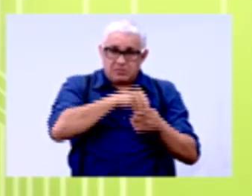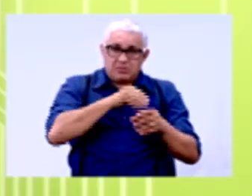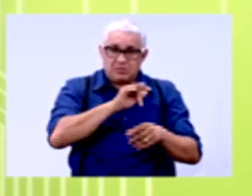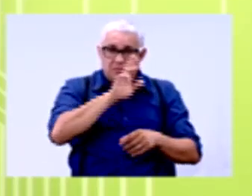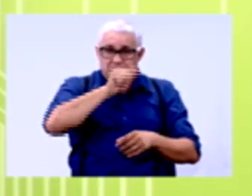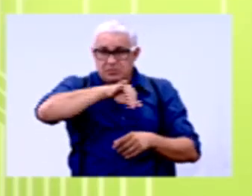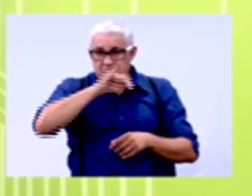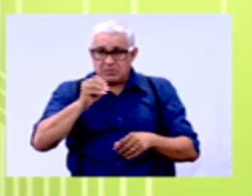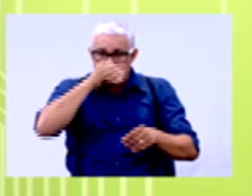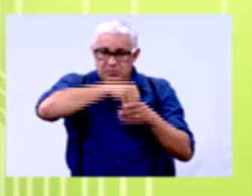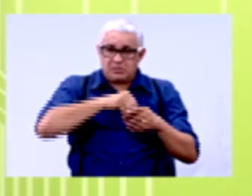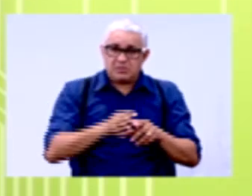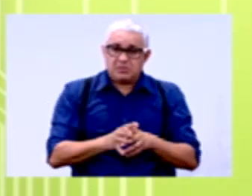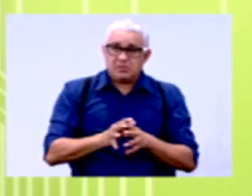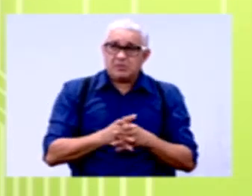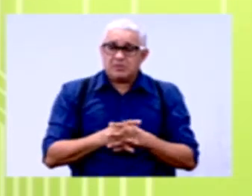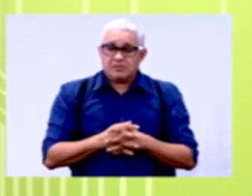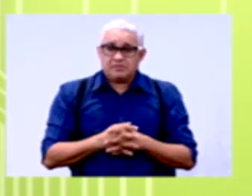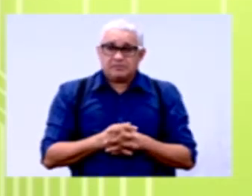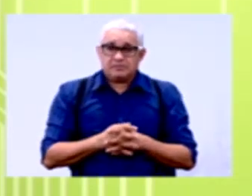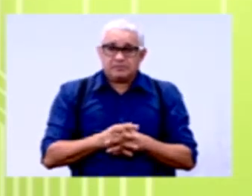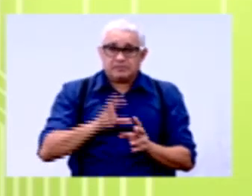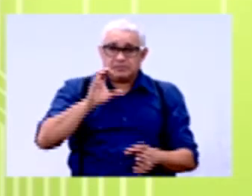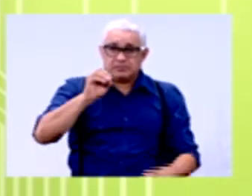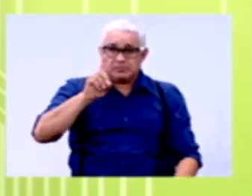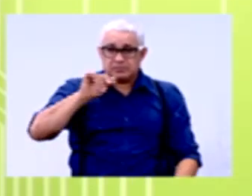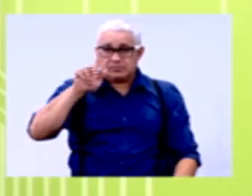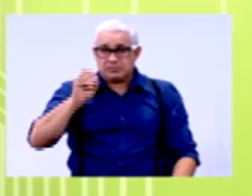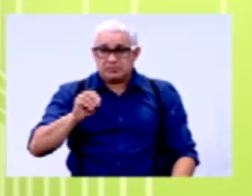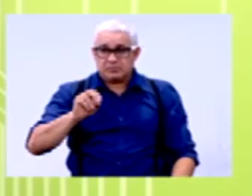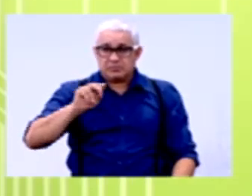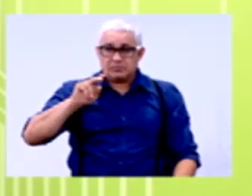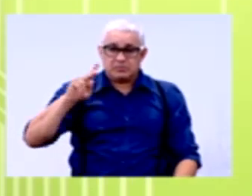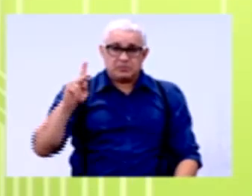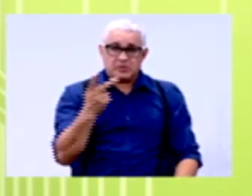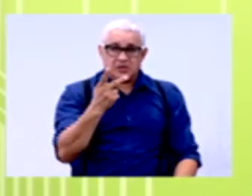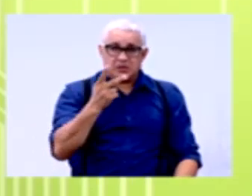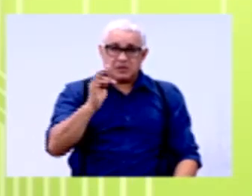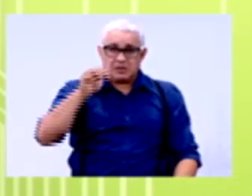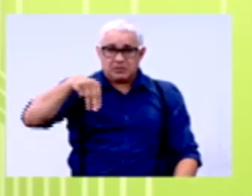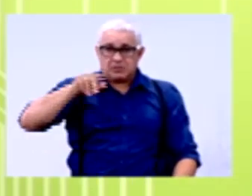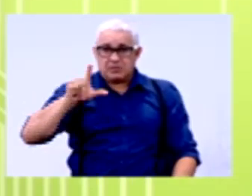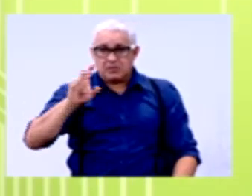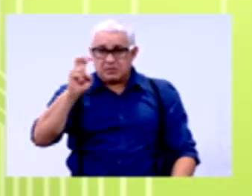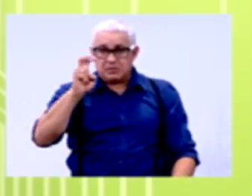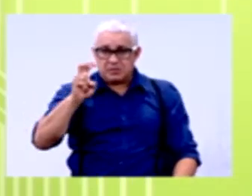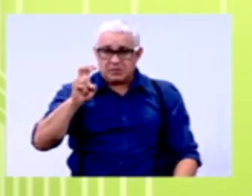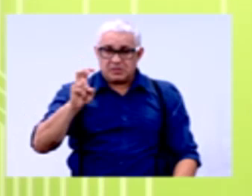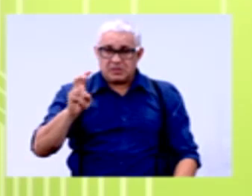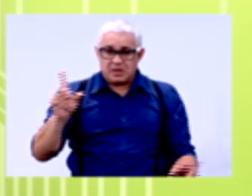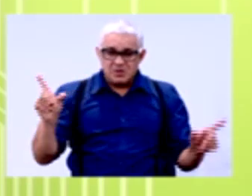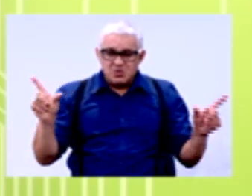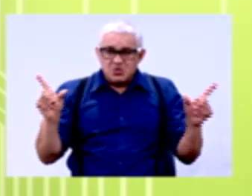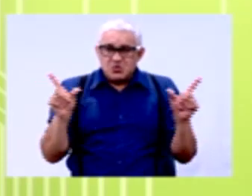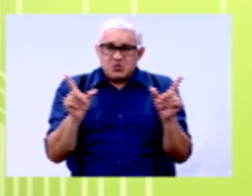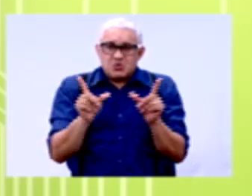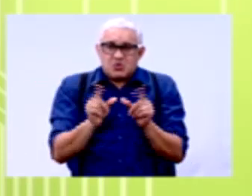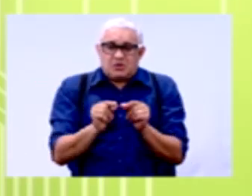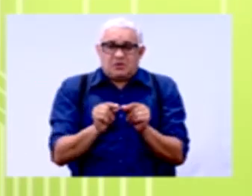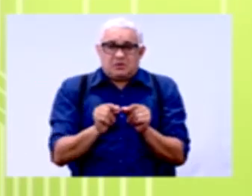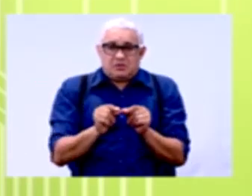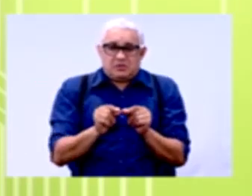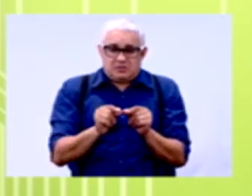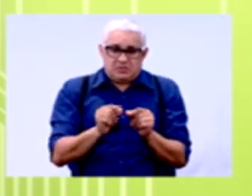navegador, né? Então, o código HTML5, em algumas situações, ele vem mais enxuto do que vocês